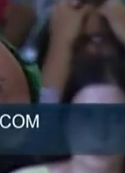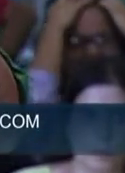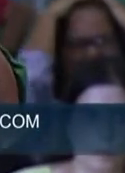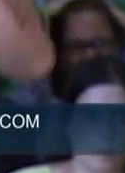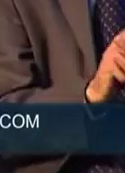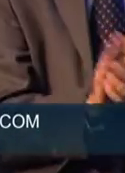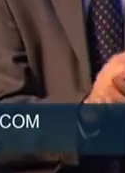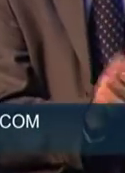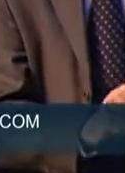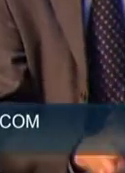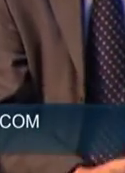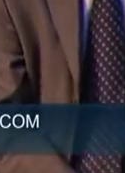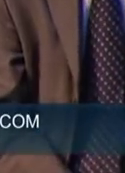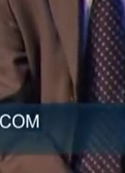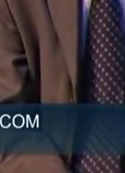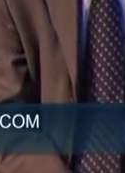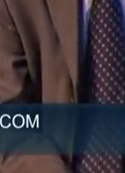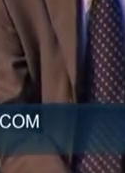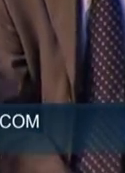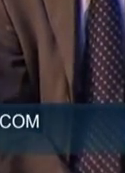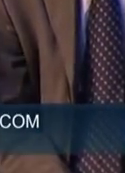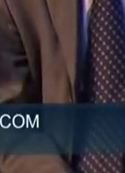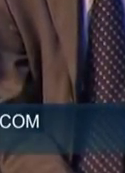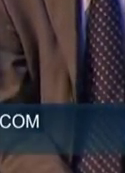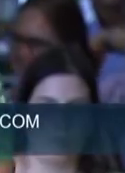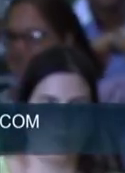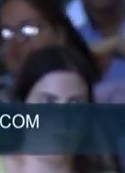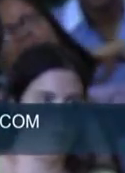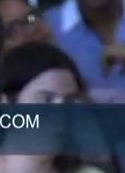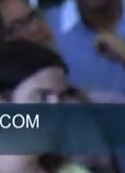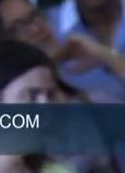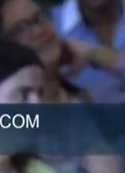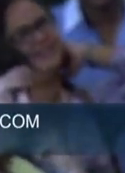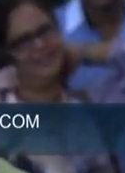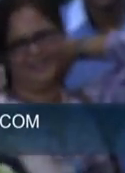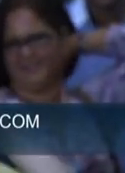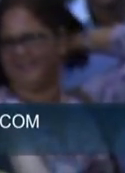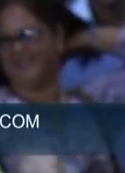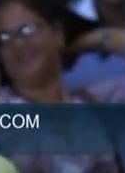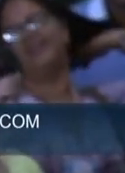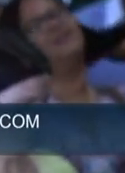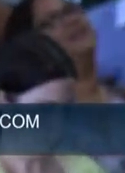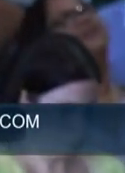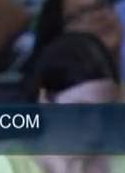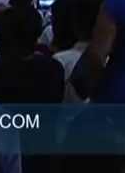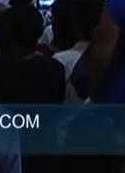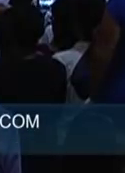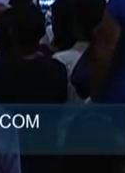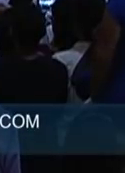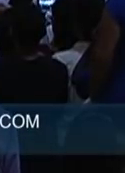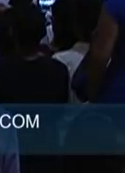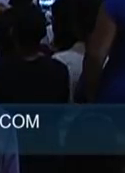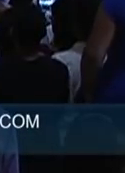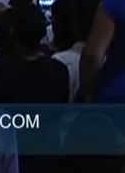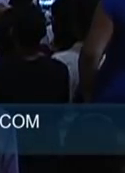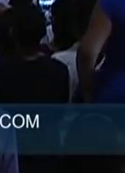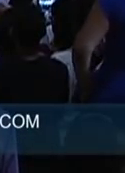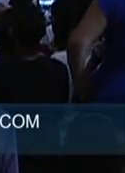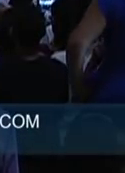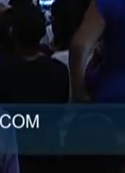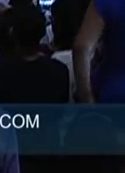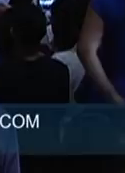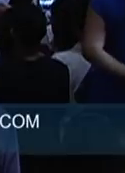Está em suas mãos mais uma vez, e nós, dessa vez, Humildemente, catadoras e